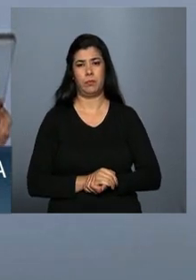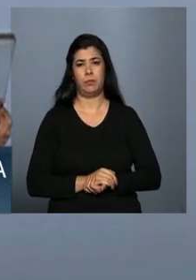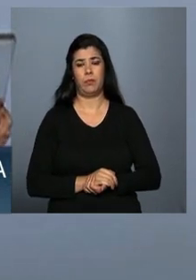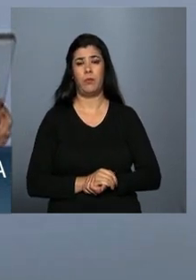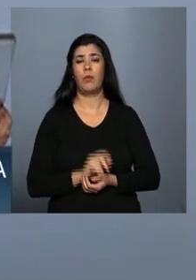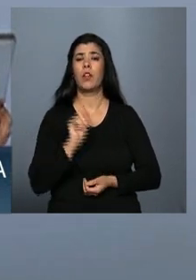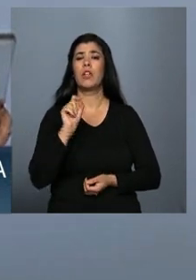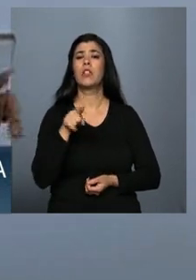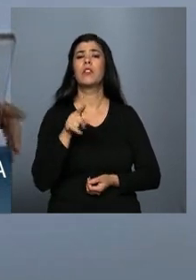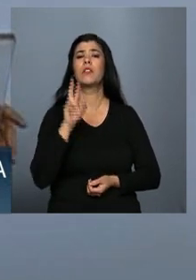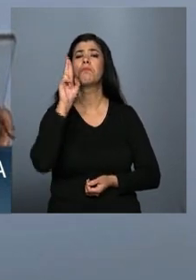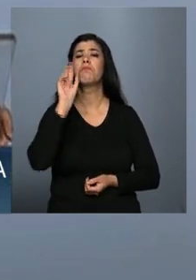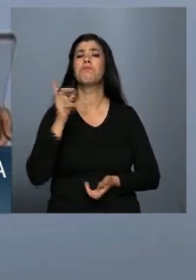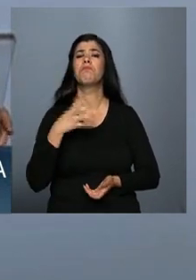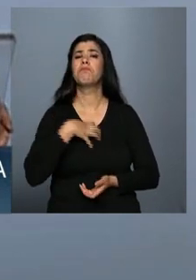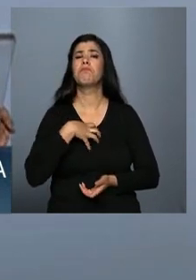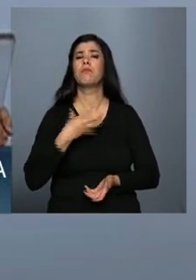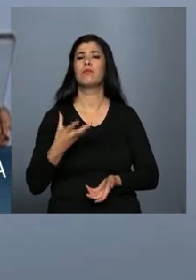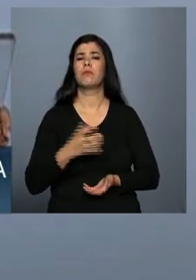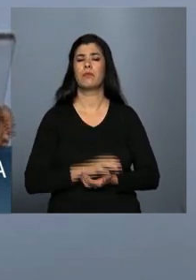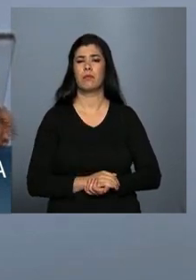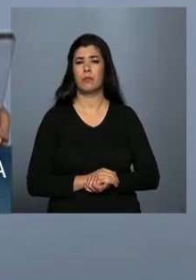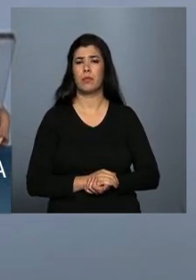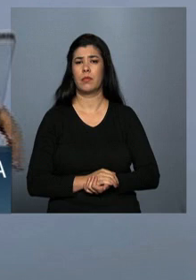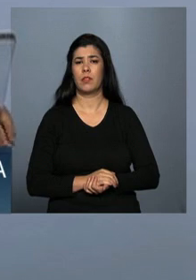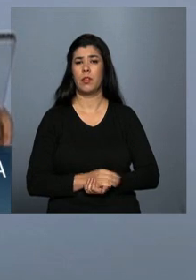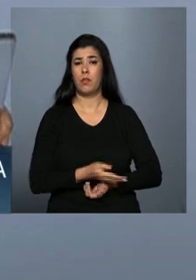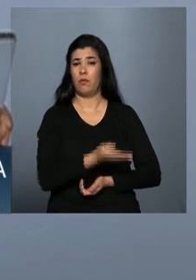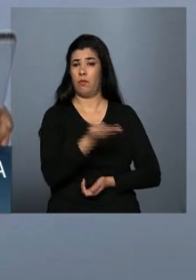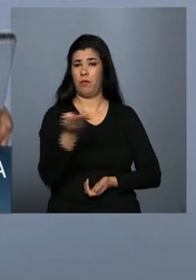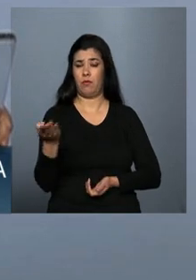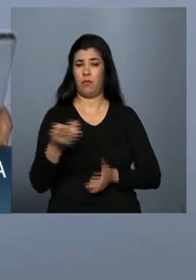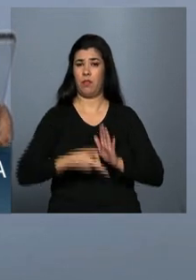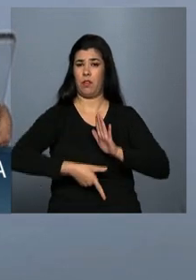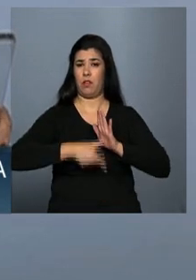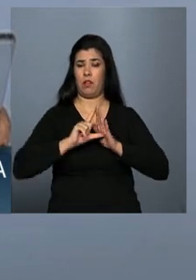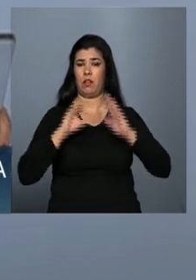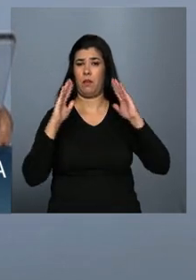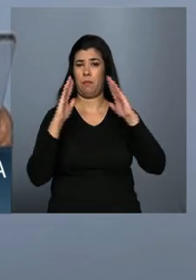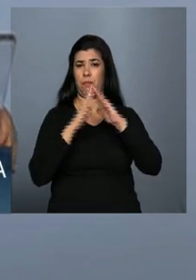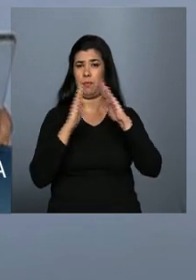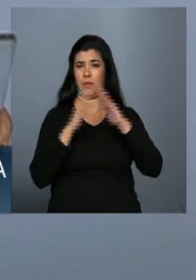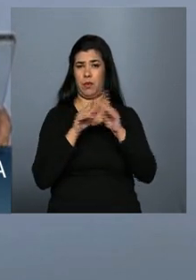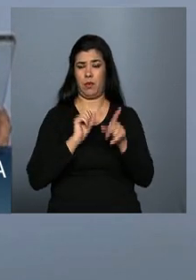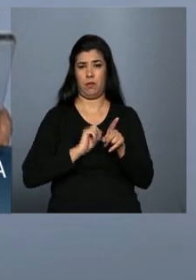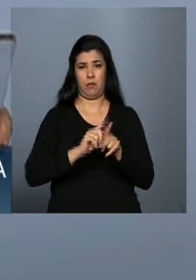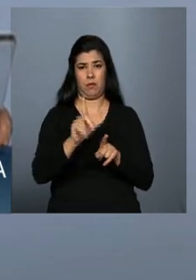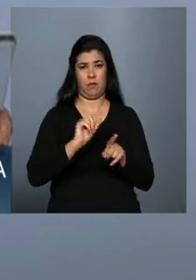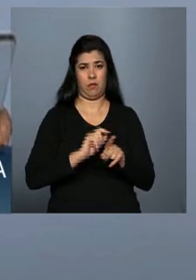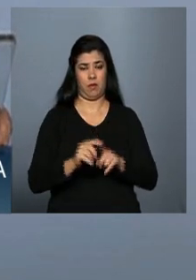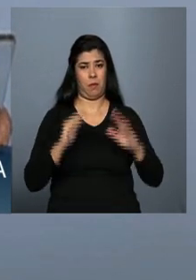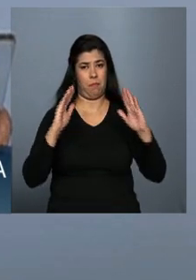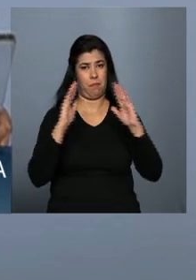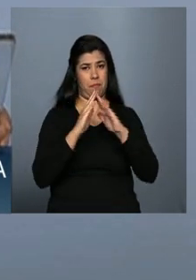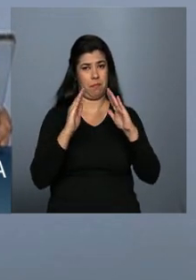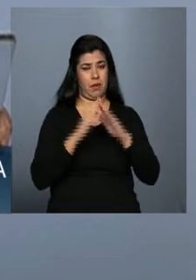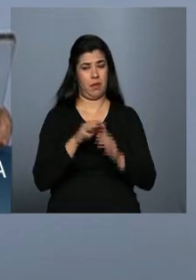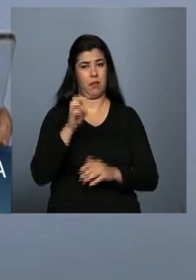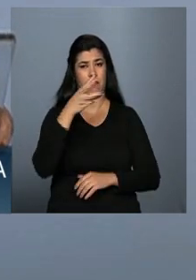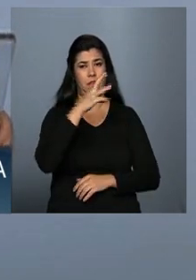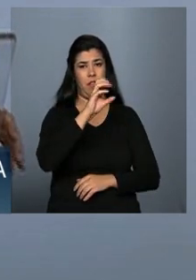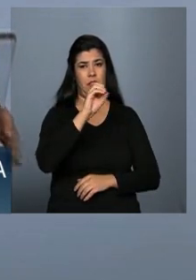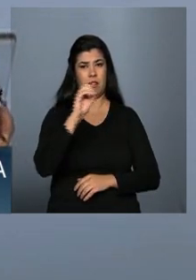que isso significa? Significa que vocês moravam de aluguel, pagavam 300 a 400